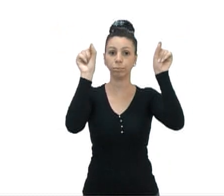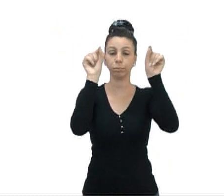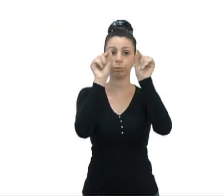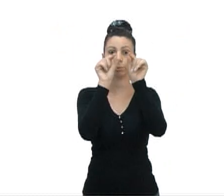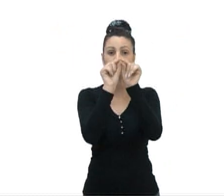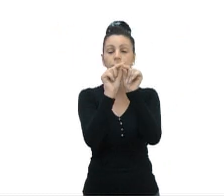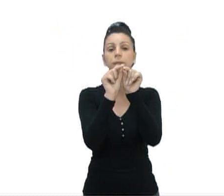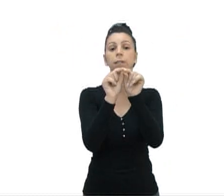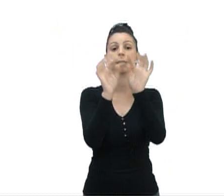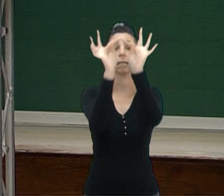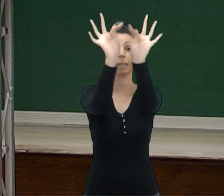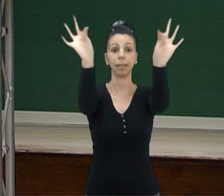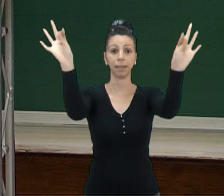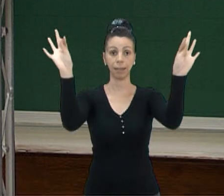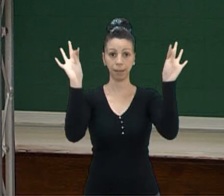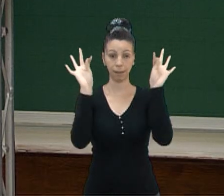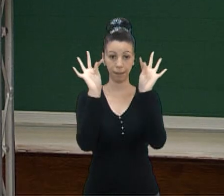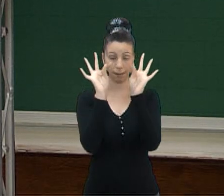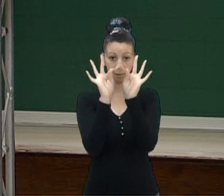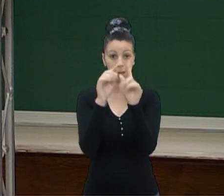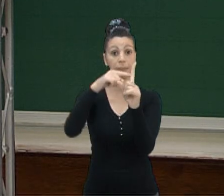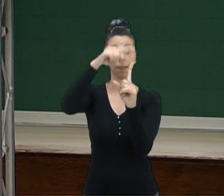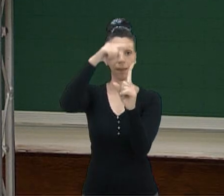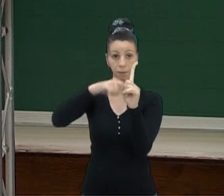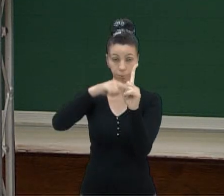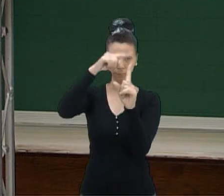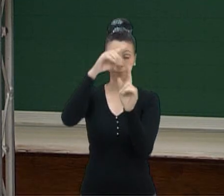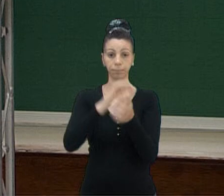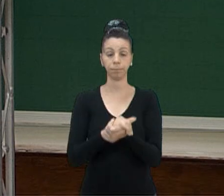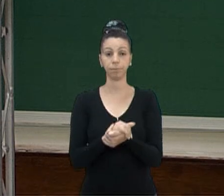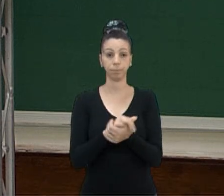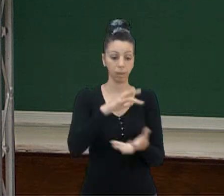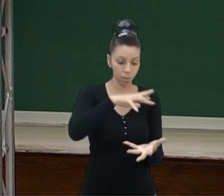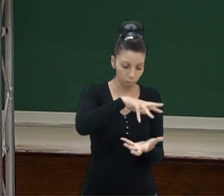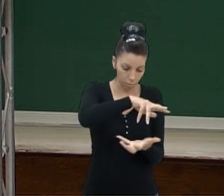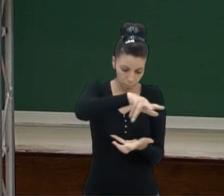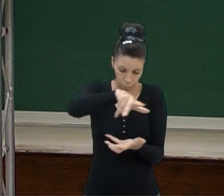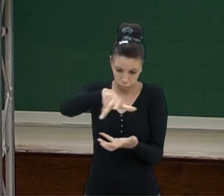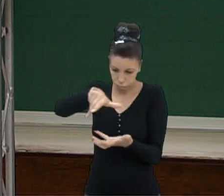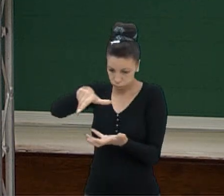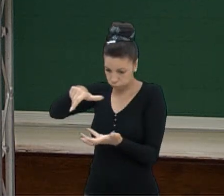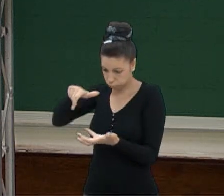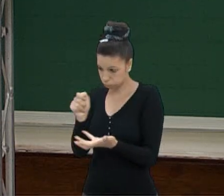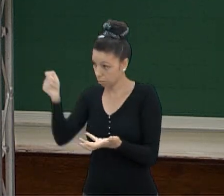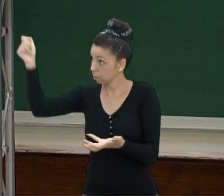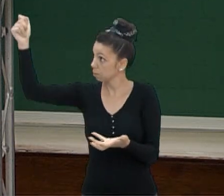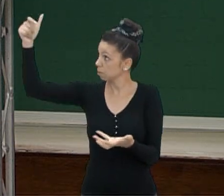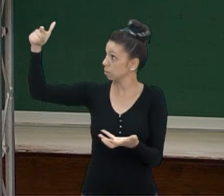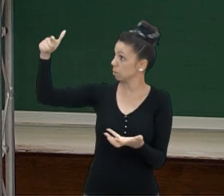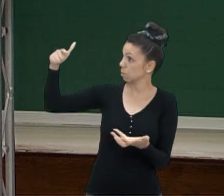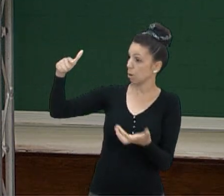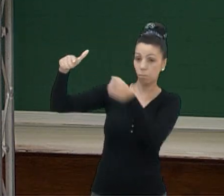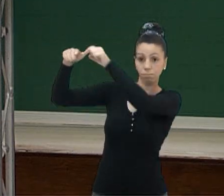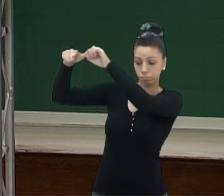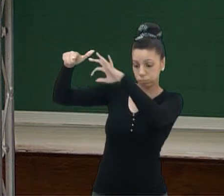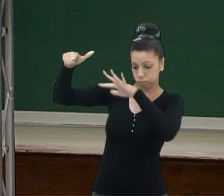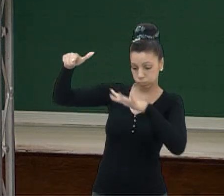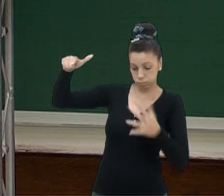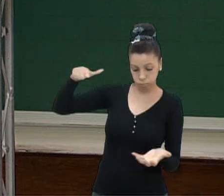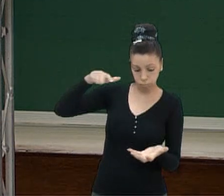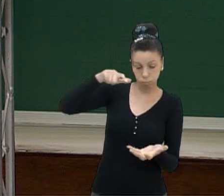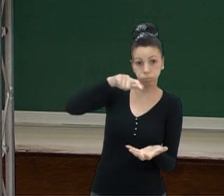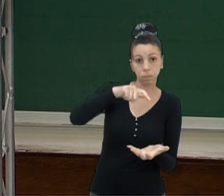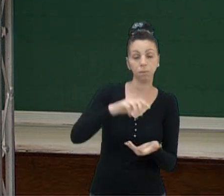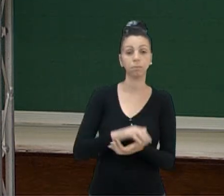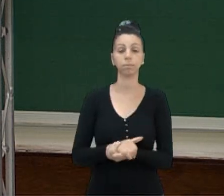Divisão do mundo em zonas térmicas, o planeta sendo aquecido pelo Sol de forma diferente em diferentes